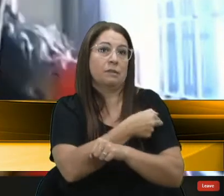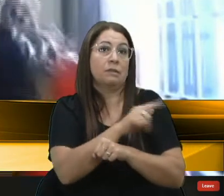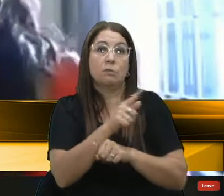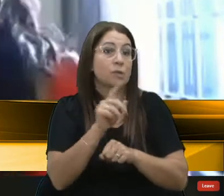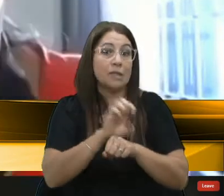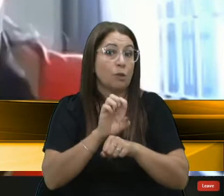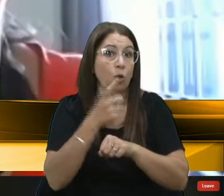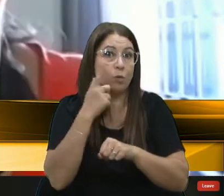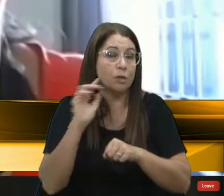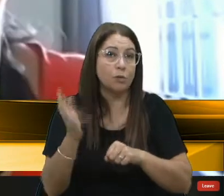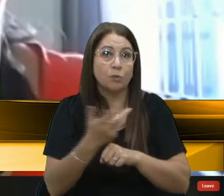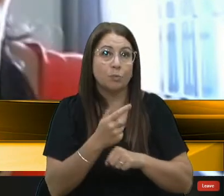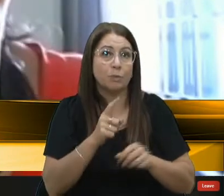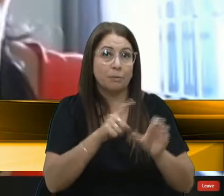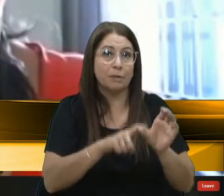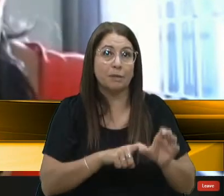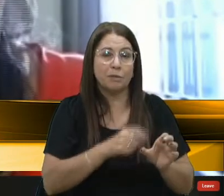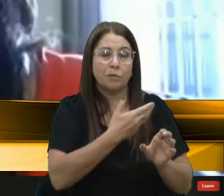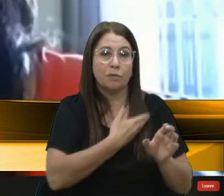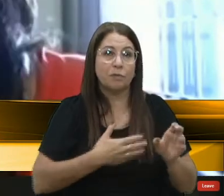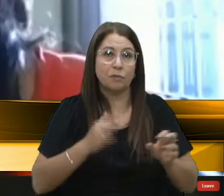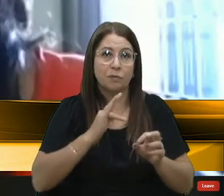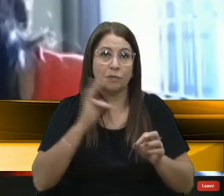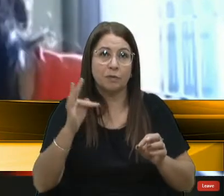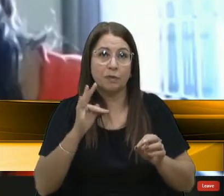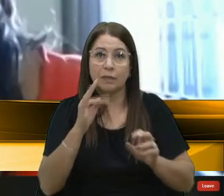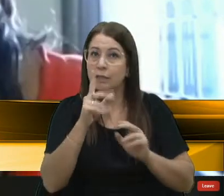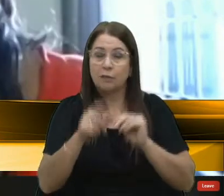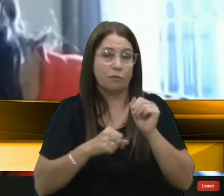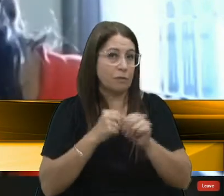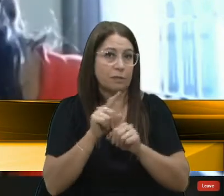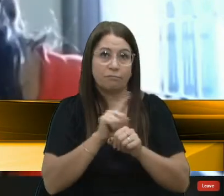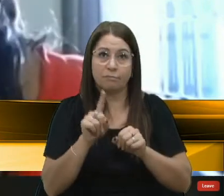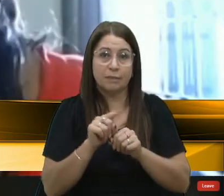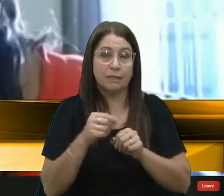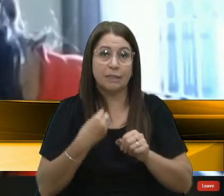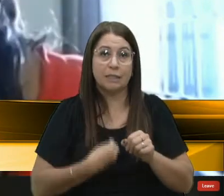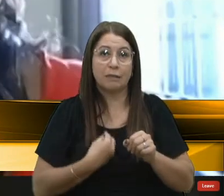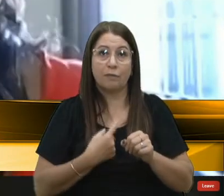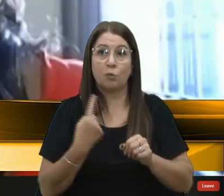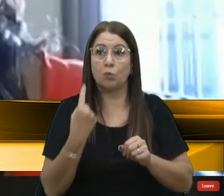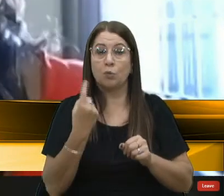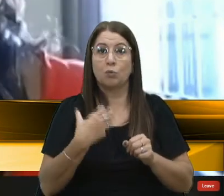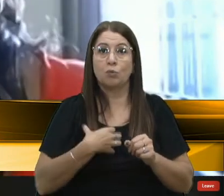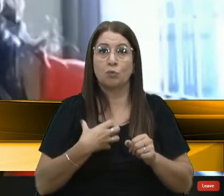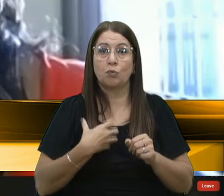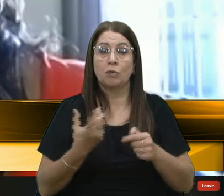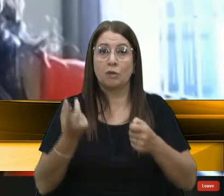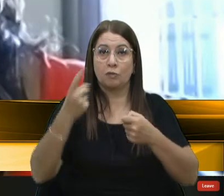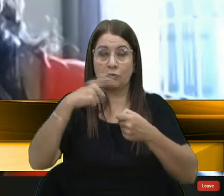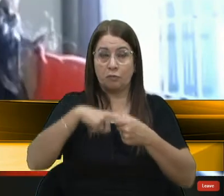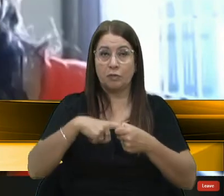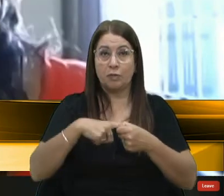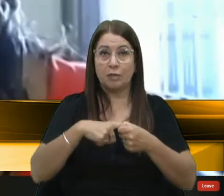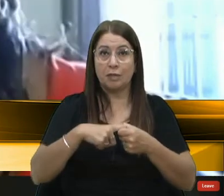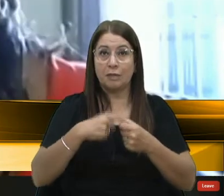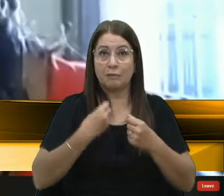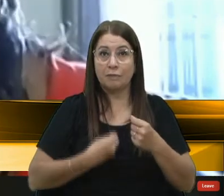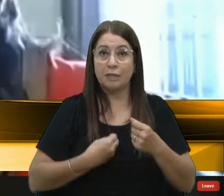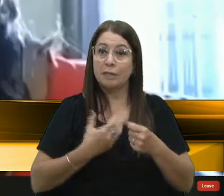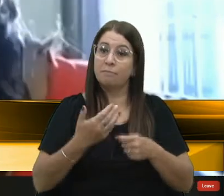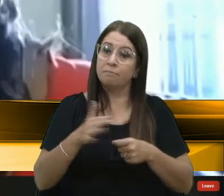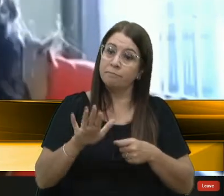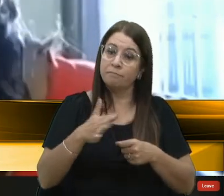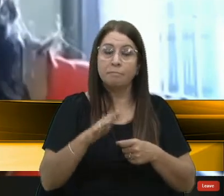se a gente depender do governo federal, a gente não vai ser vacinado esse ano, e a vida das pessoas, a única forma de retornar uma vida